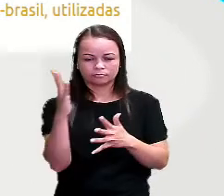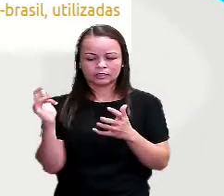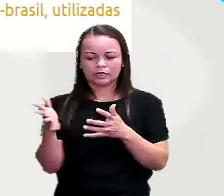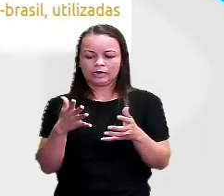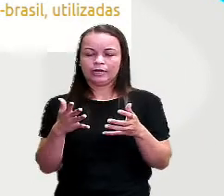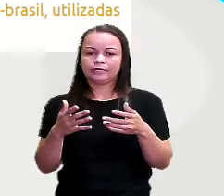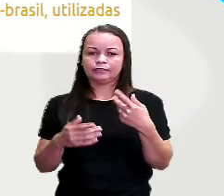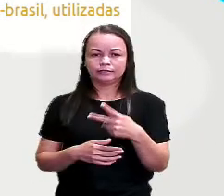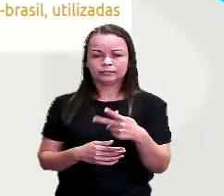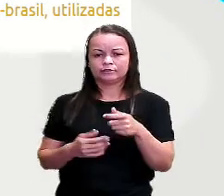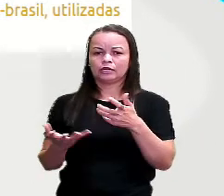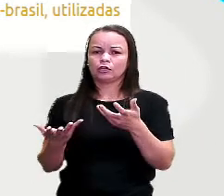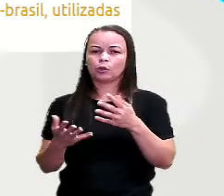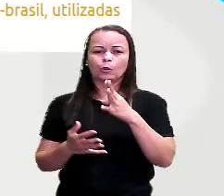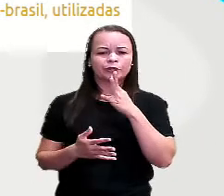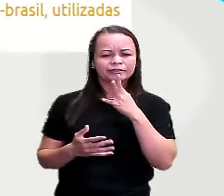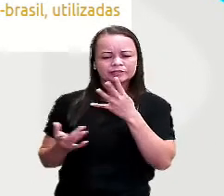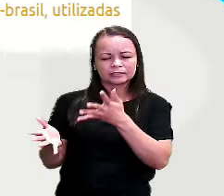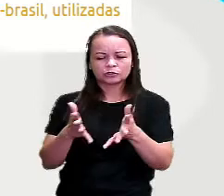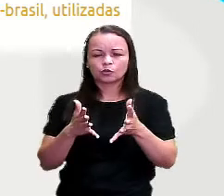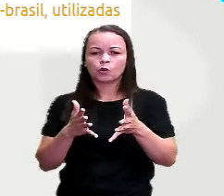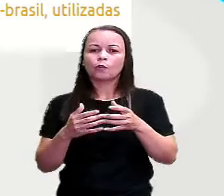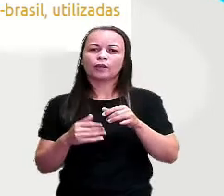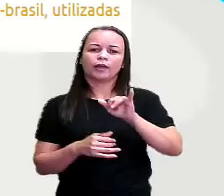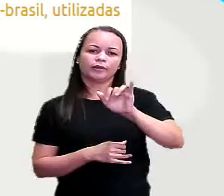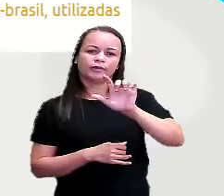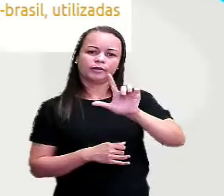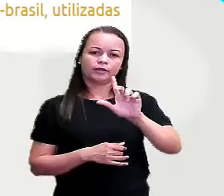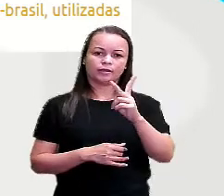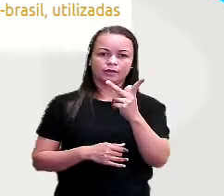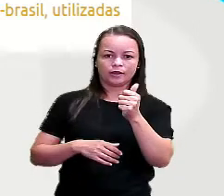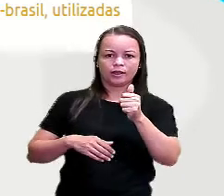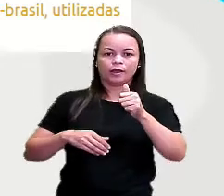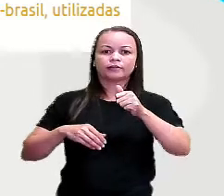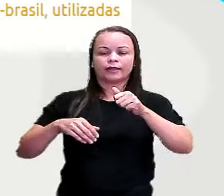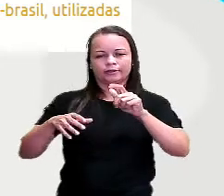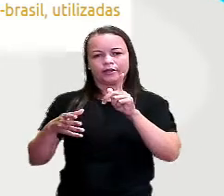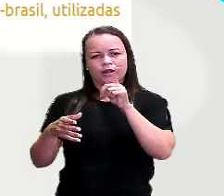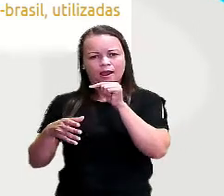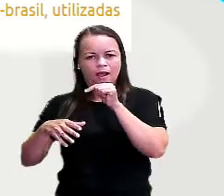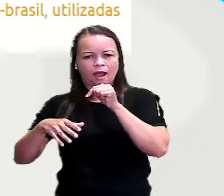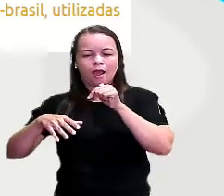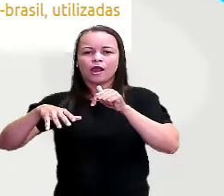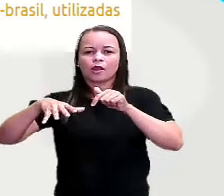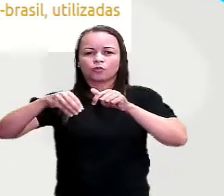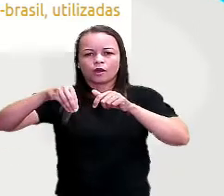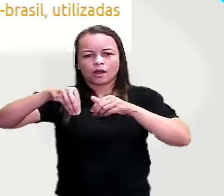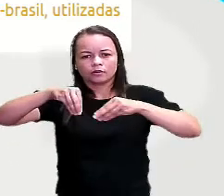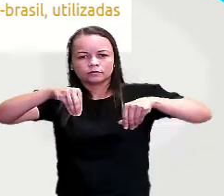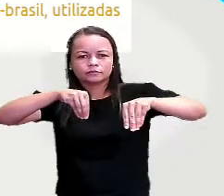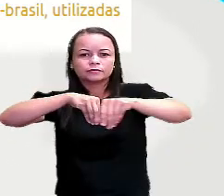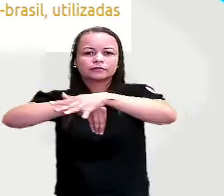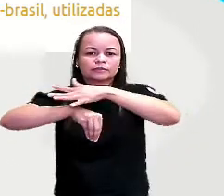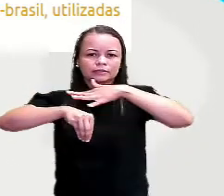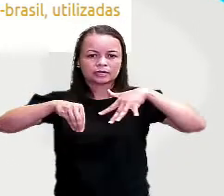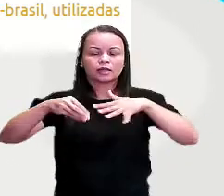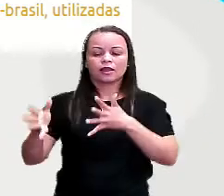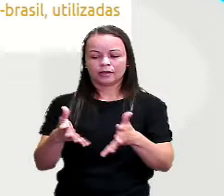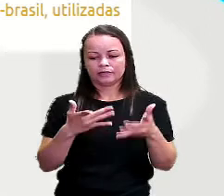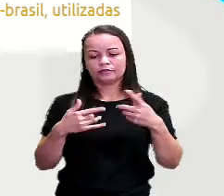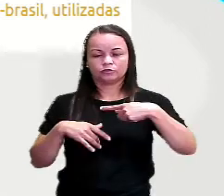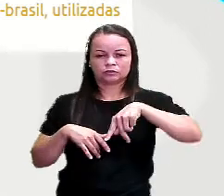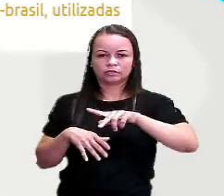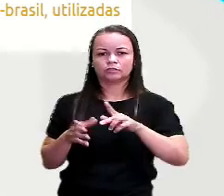recém-conhecido, uma ilha, deram o nome de Ilha de Vera Cruz. Mas a apelidaram também de Terra dos Papagaios,